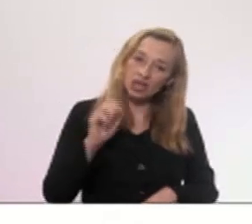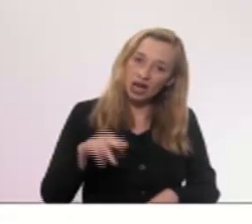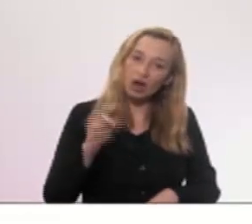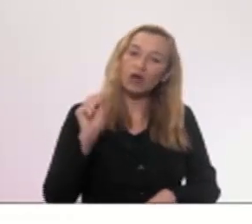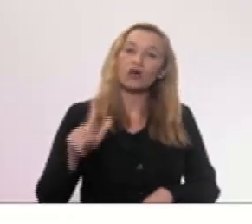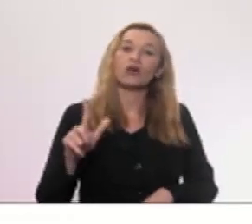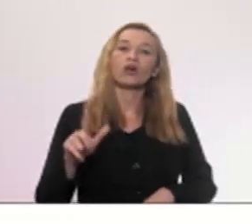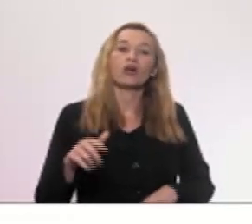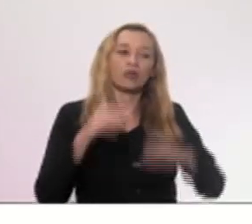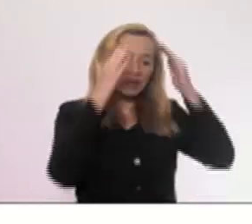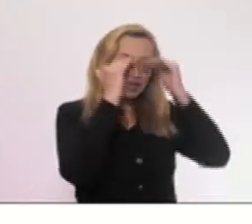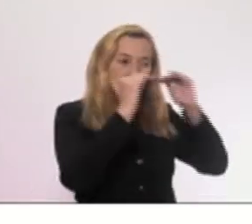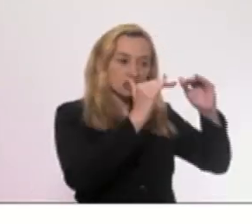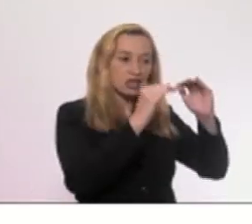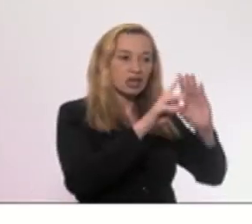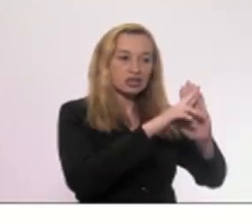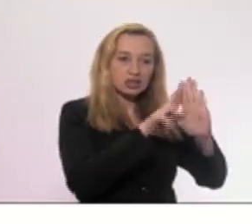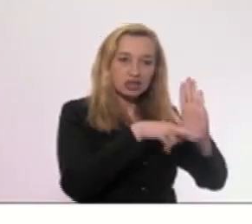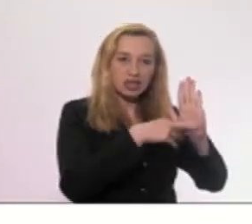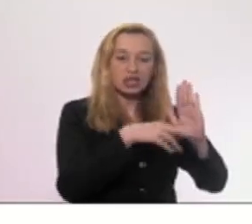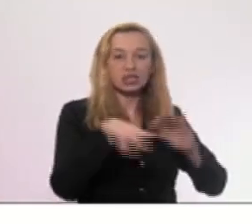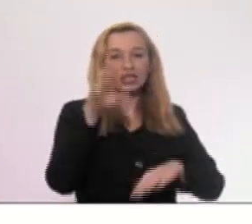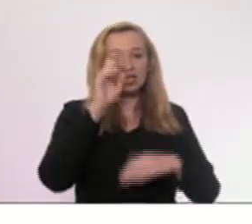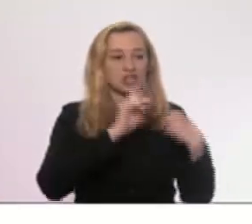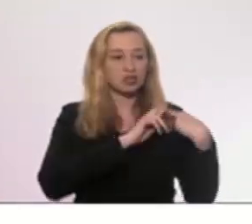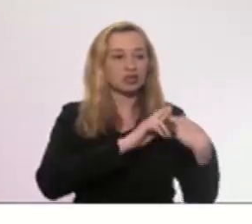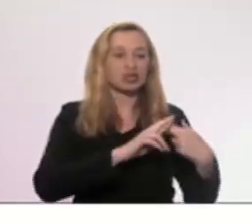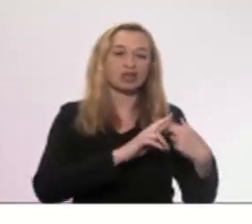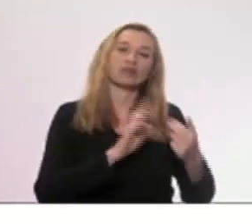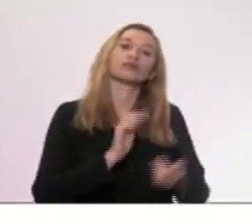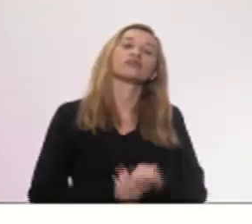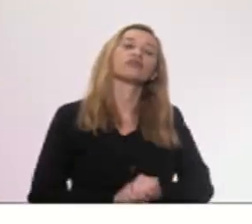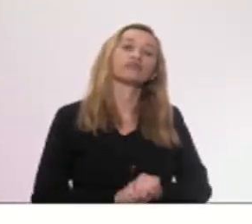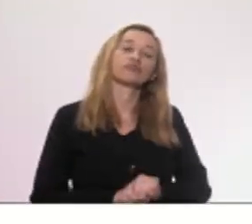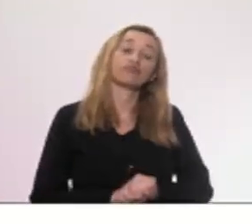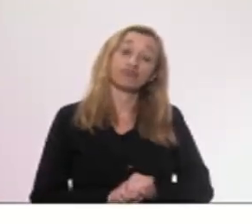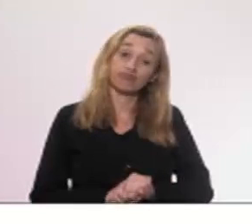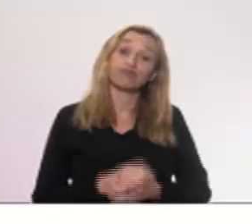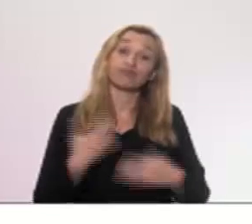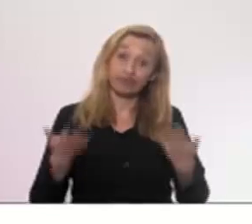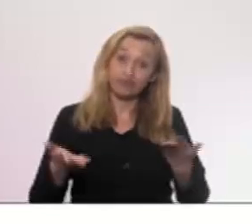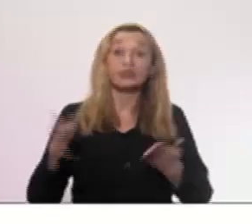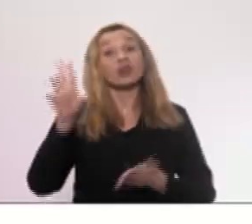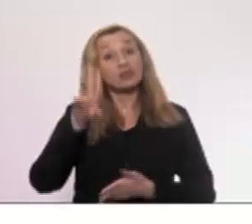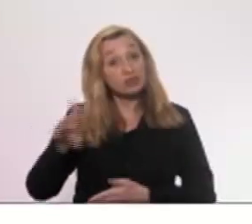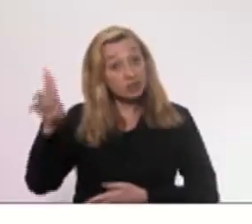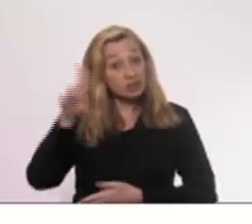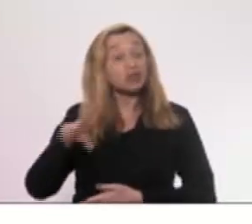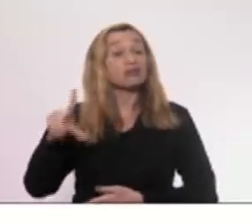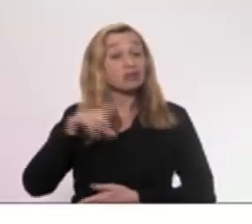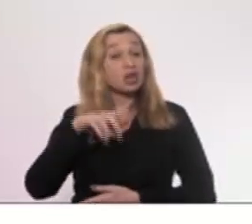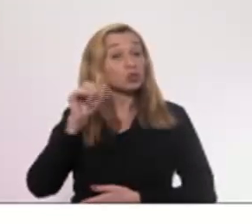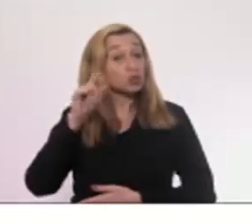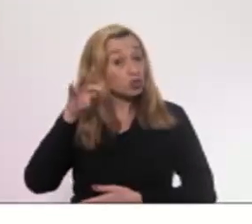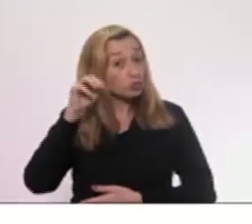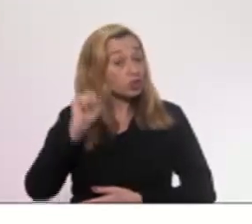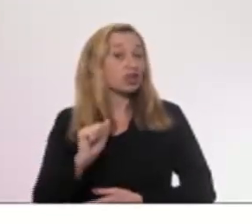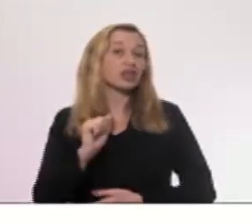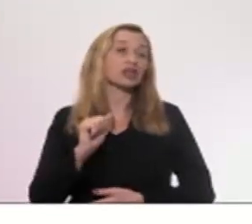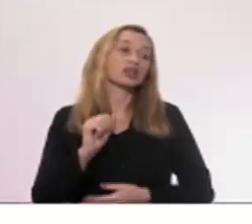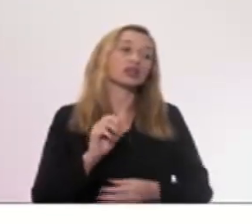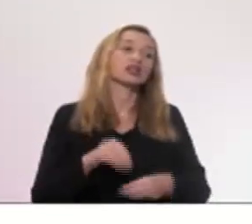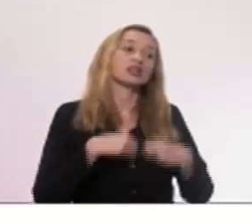aos princípios da indissociabilidade entre ensino, pesquisa e extensão. Portanto, as universidades têm autonomia garantida